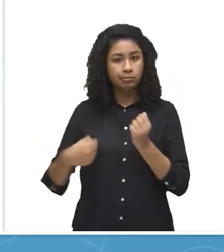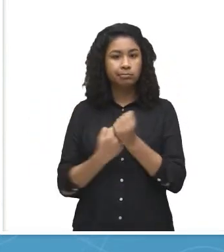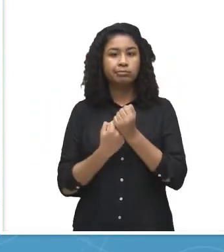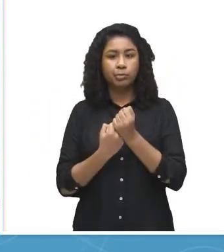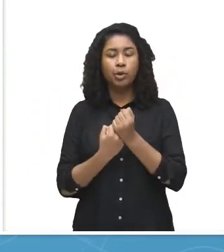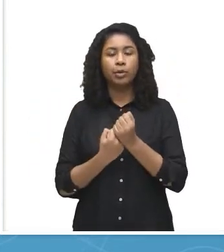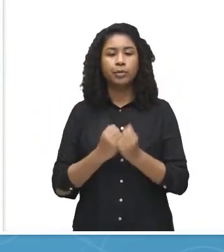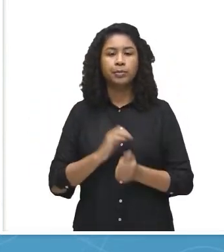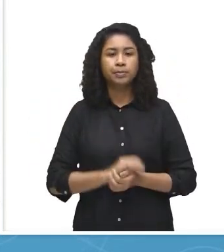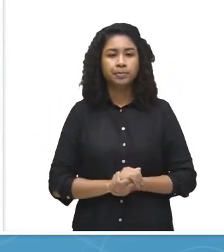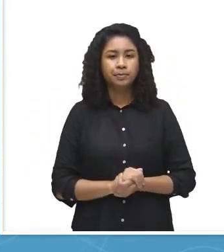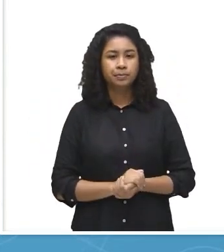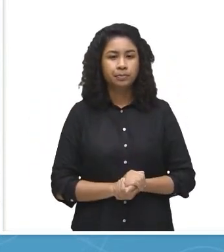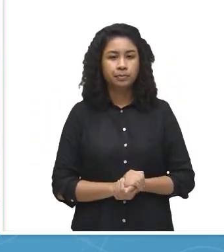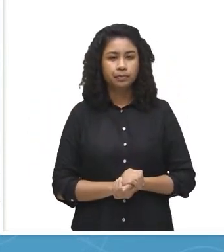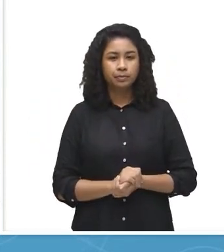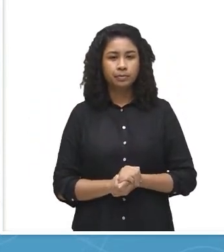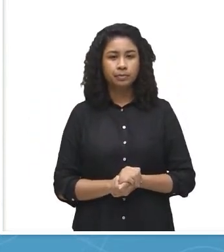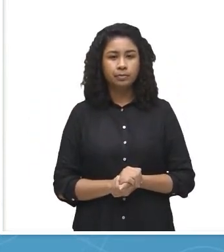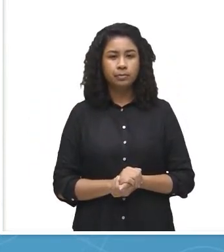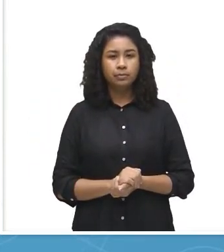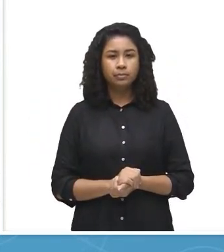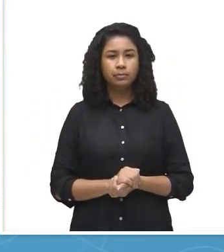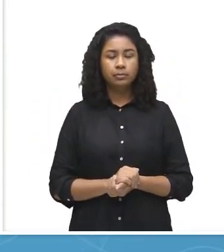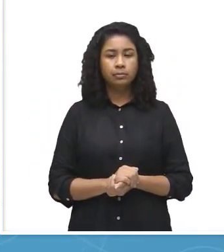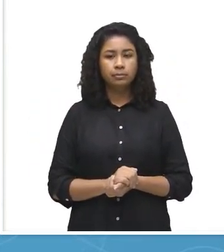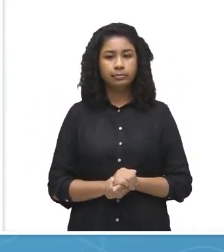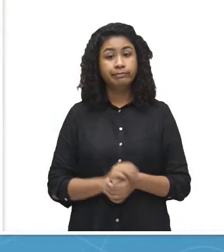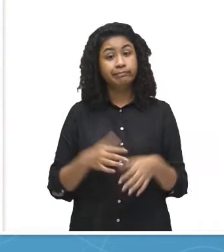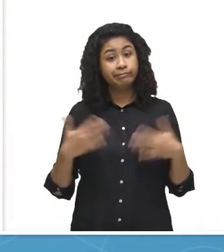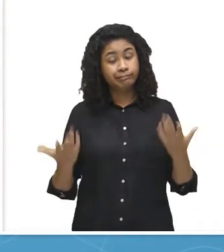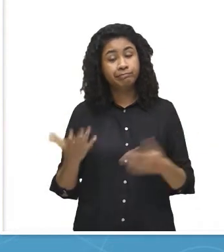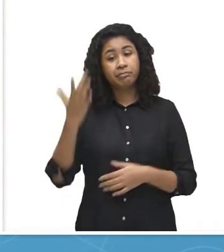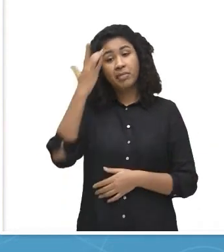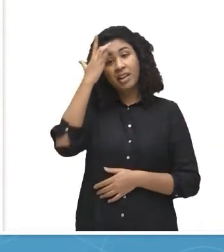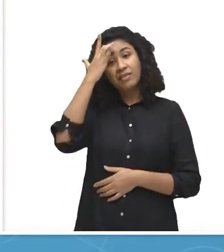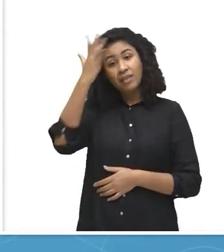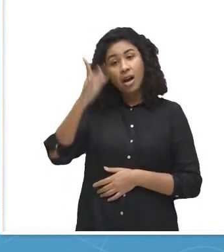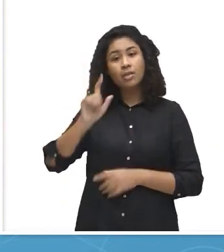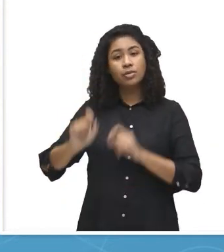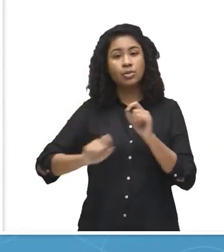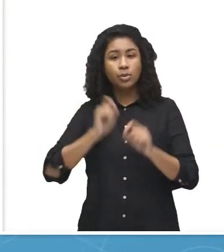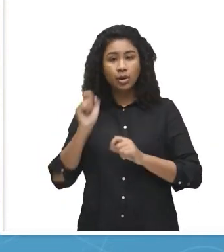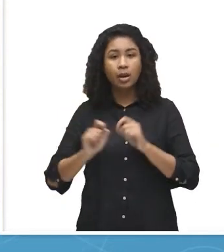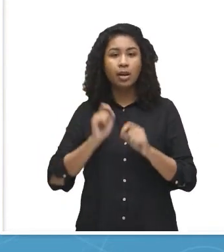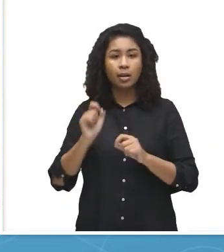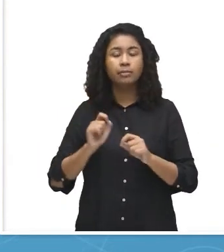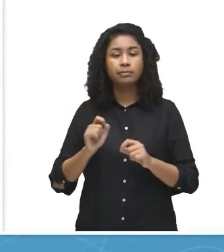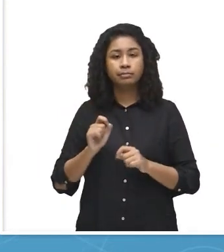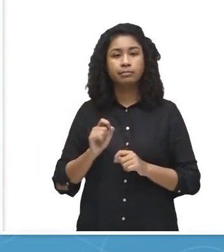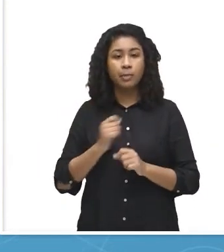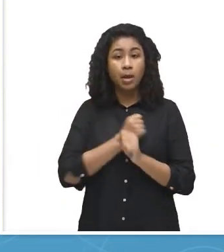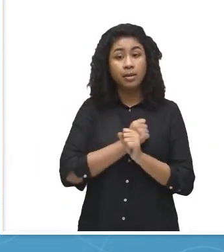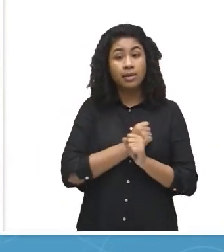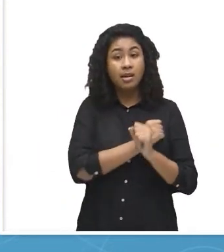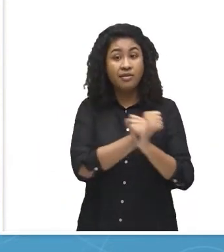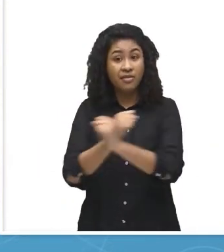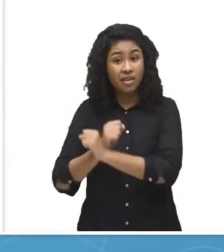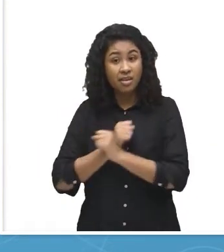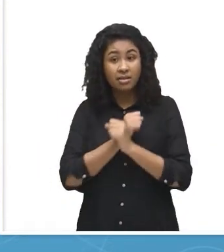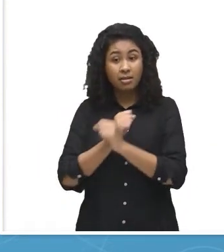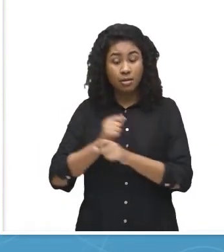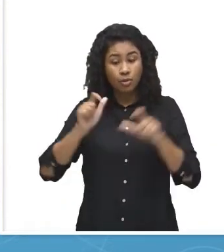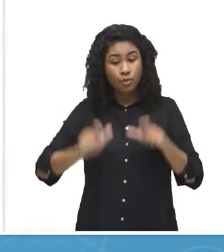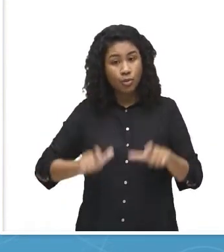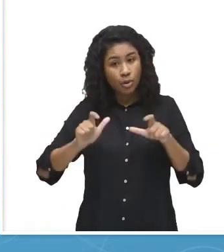trincheira. Galera, é muito mais fácil defender a posição do que praticamente atacar. Então,